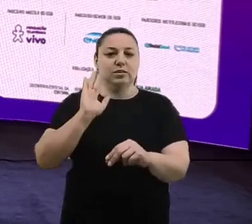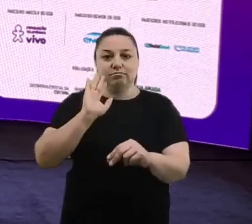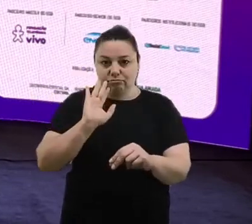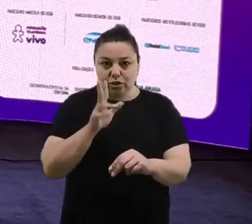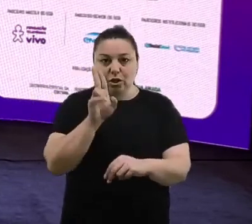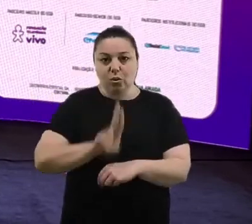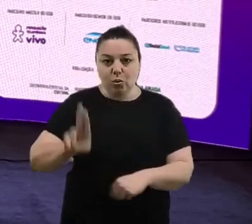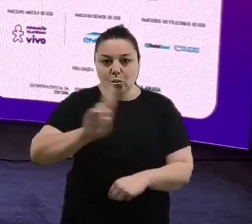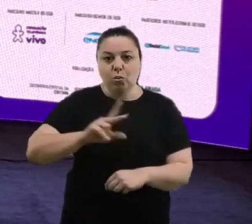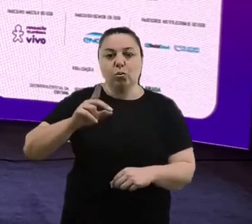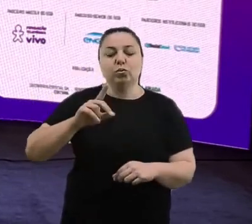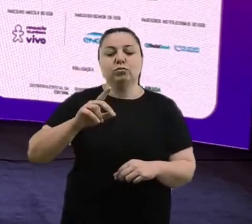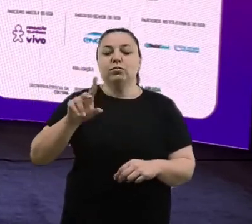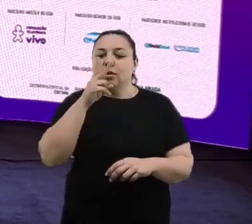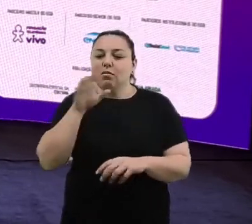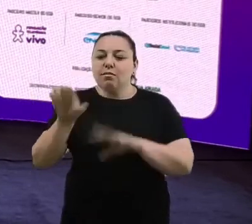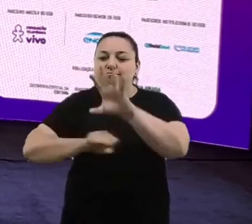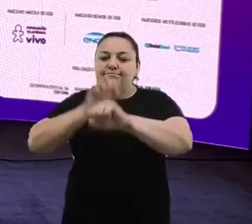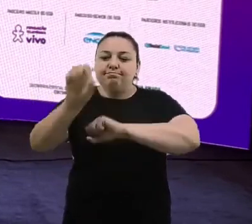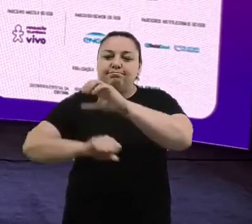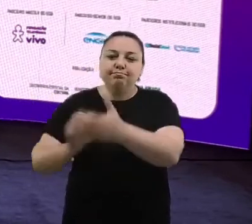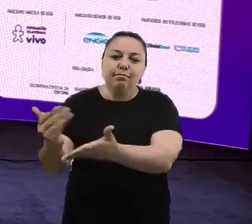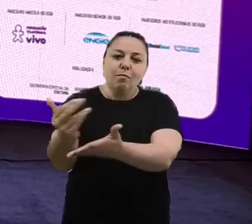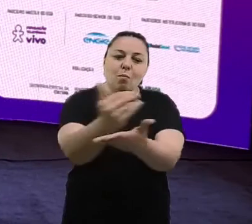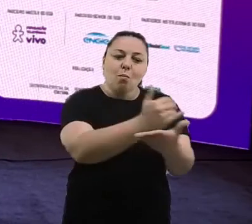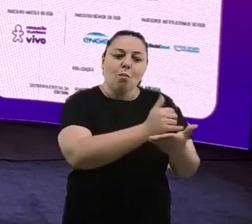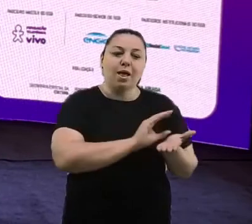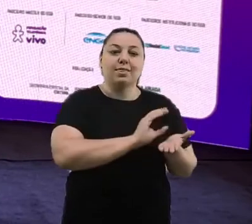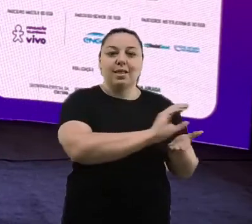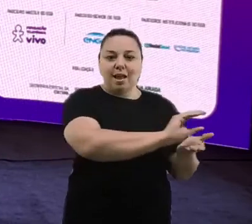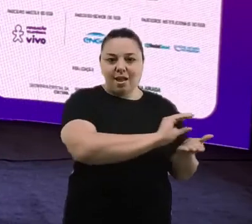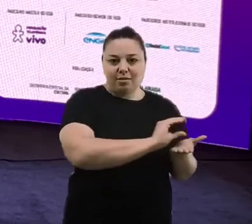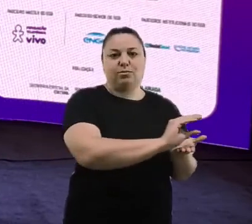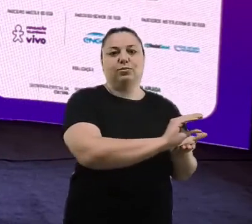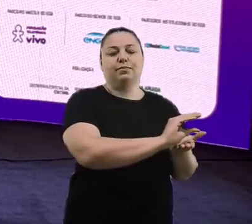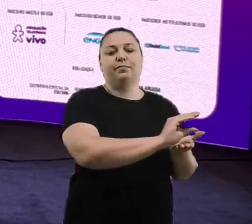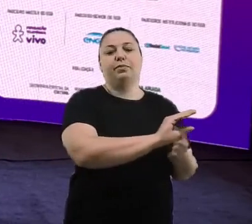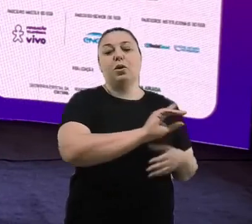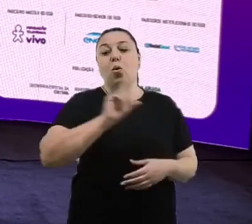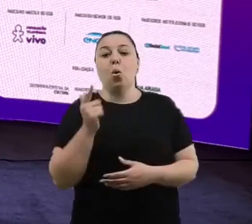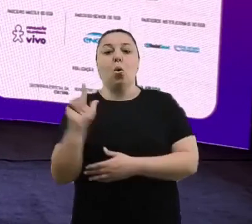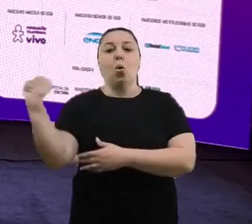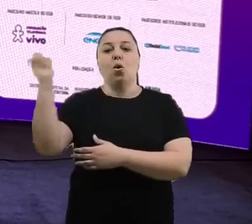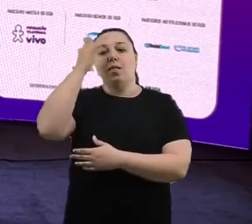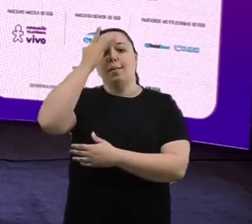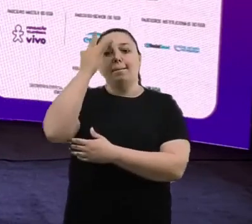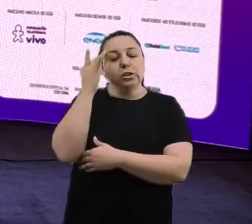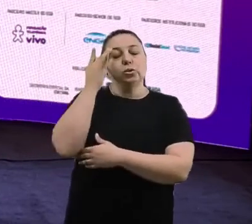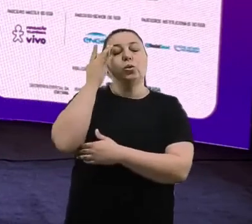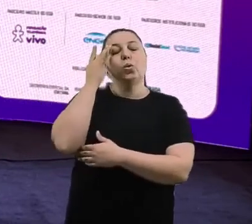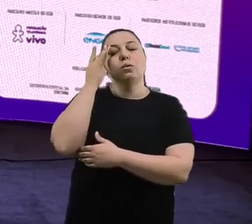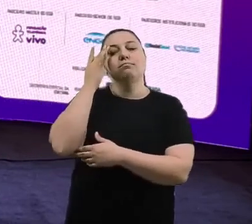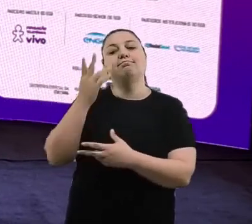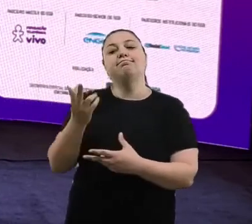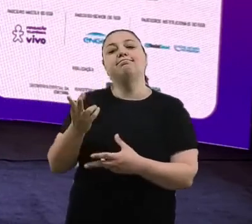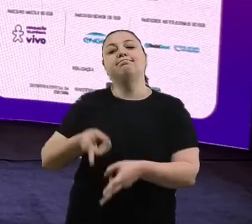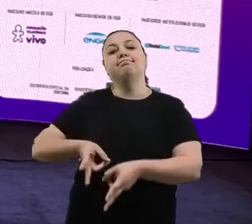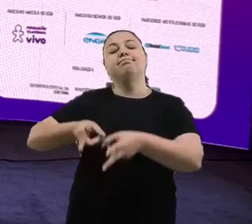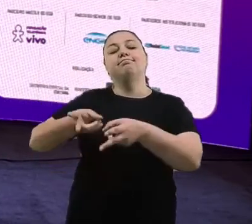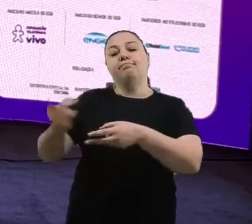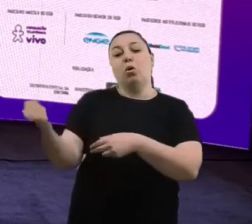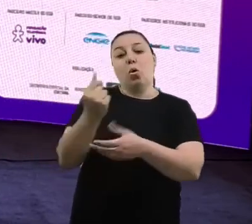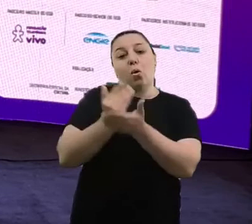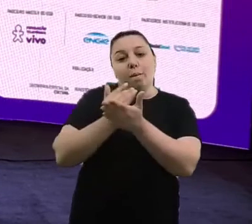e depois que uma pessoa específica começa a utilizar o aplicativo começa a aprender a lidar com aquela